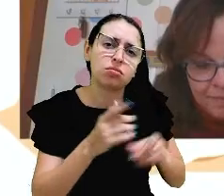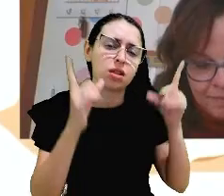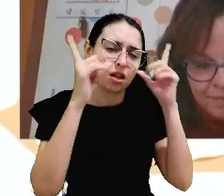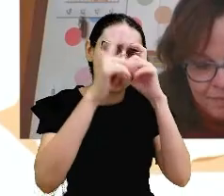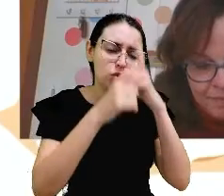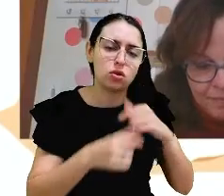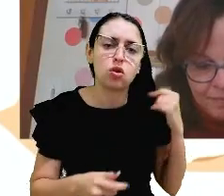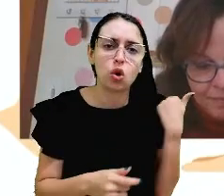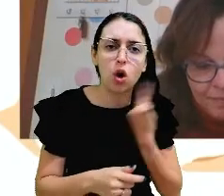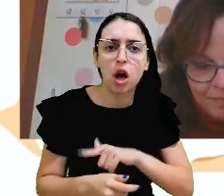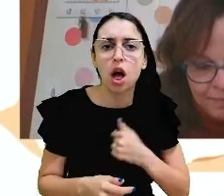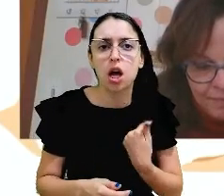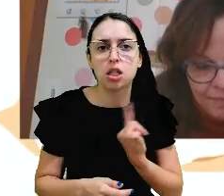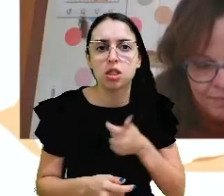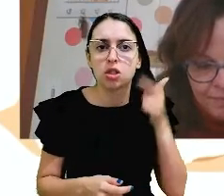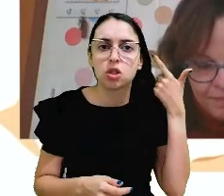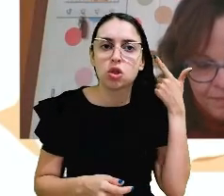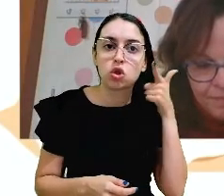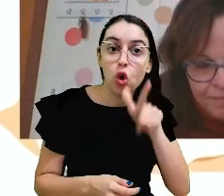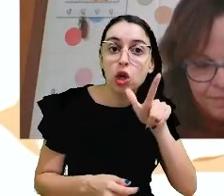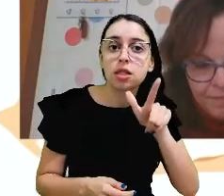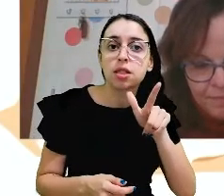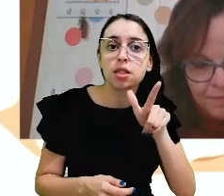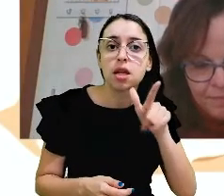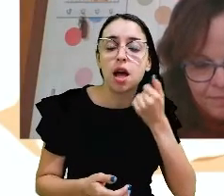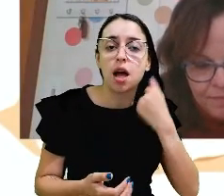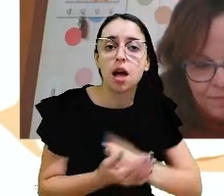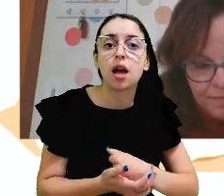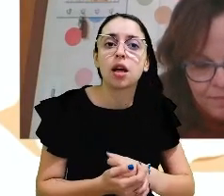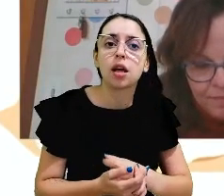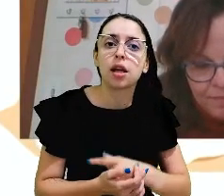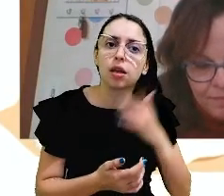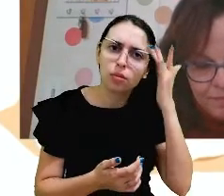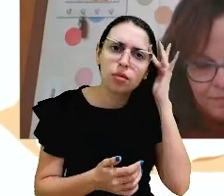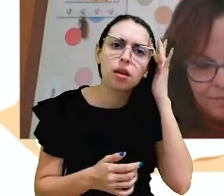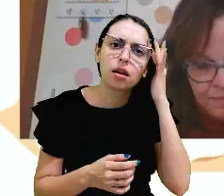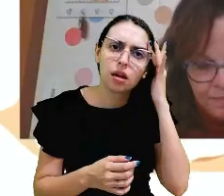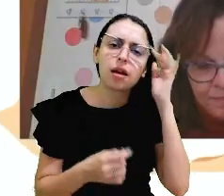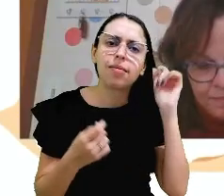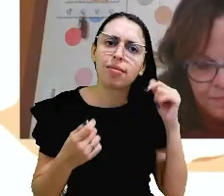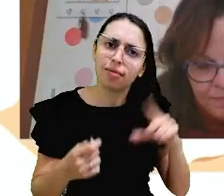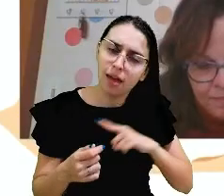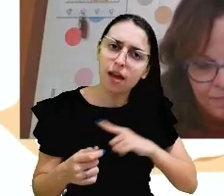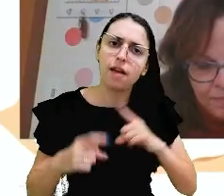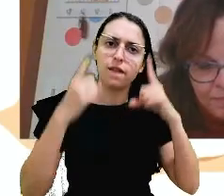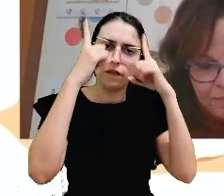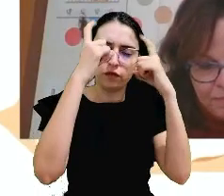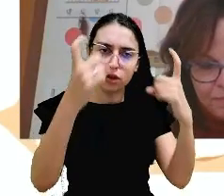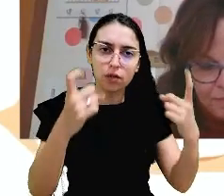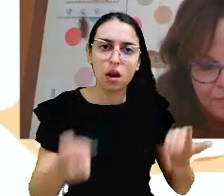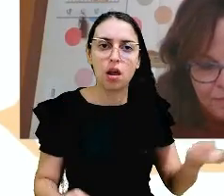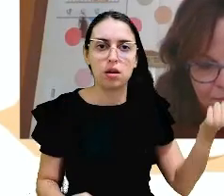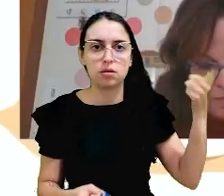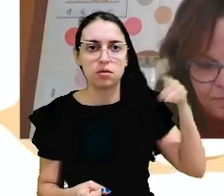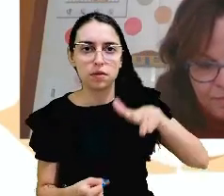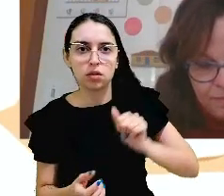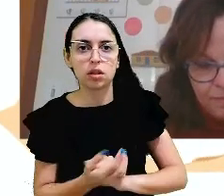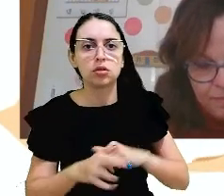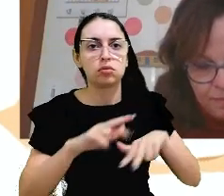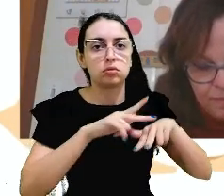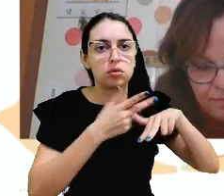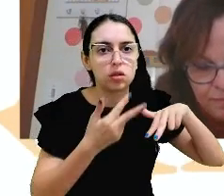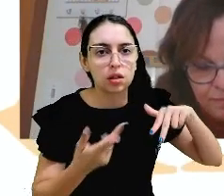consiga ter a consciência de que houve a violência, mesmo porque, né, voltando à questão do gênero, é tudo